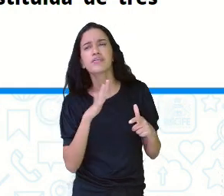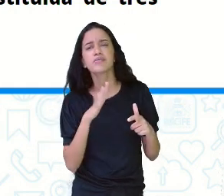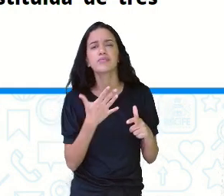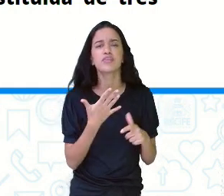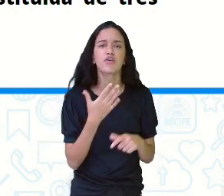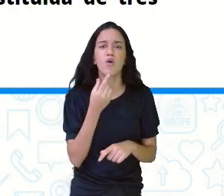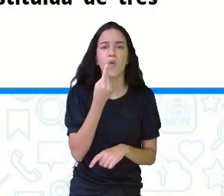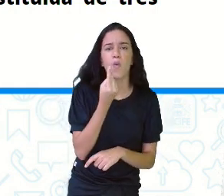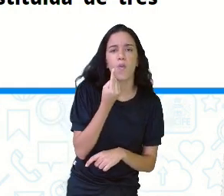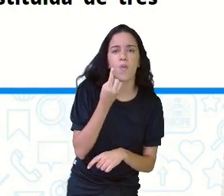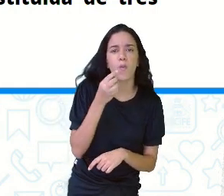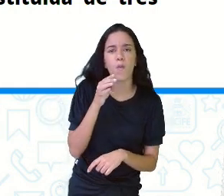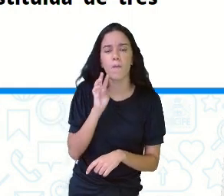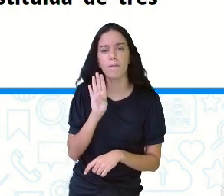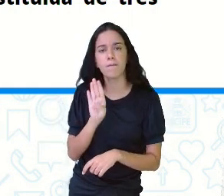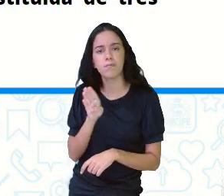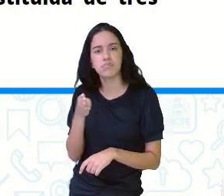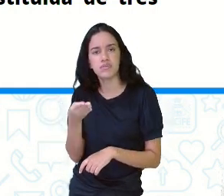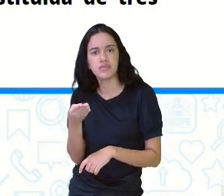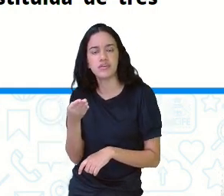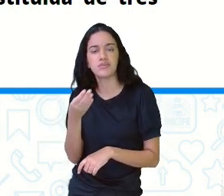aproximadamente